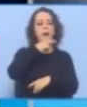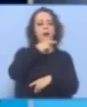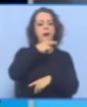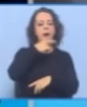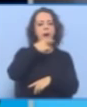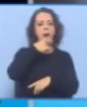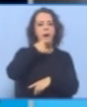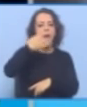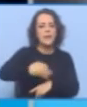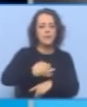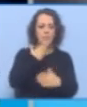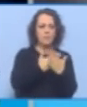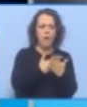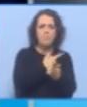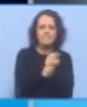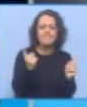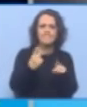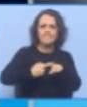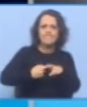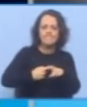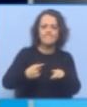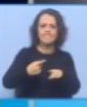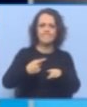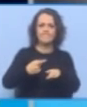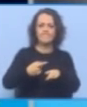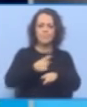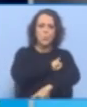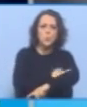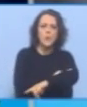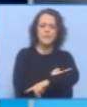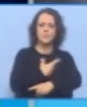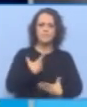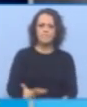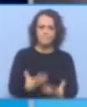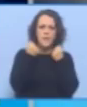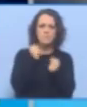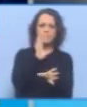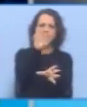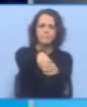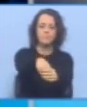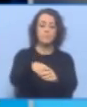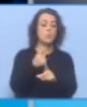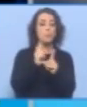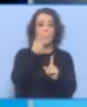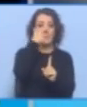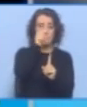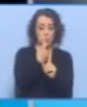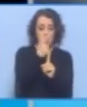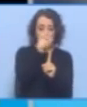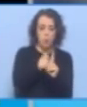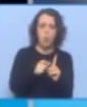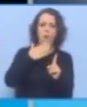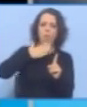que encoraja as vocações, os talentos dos jovens, porque cada pessoa, cada